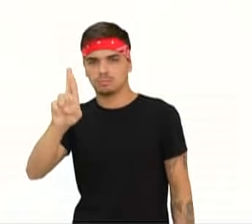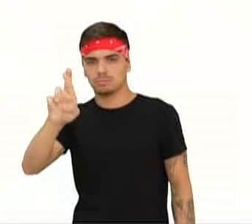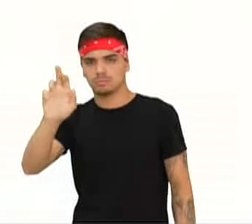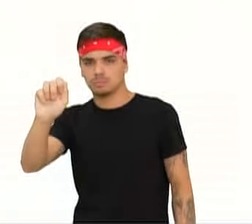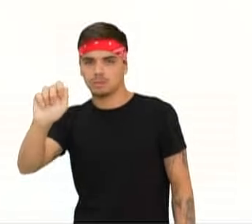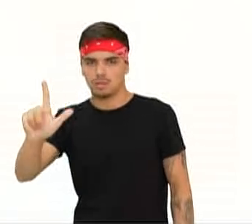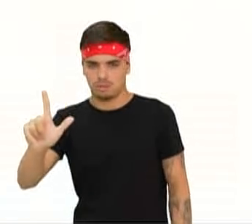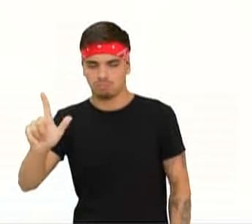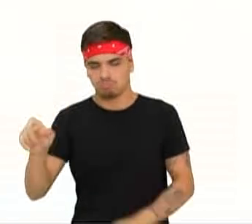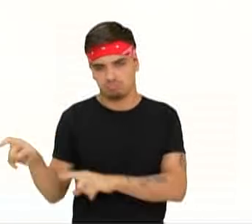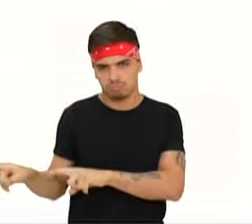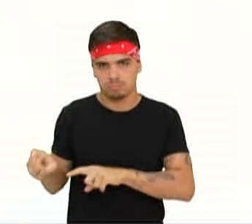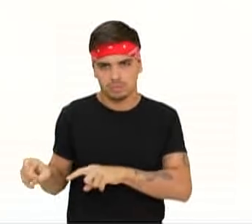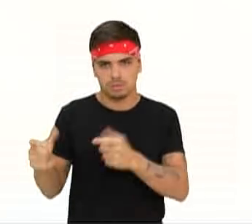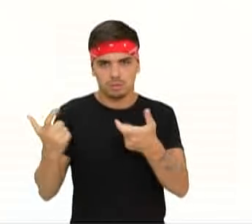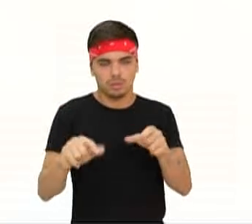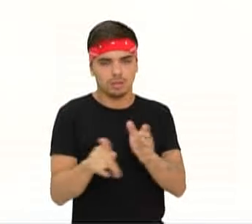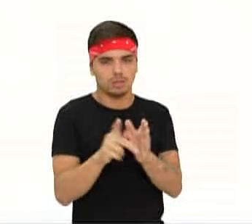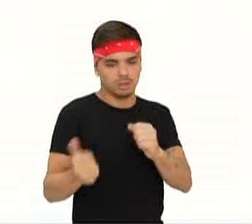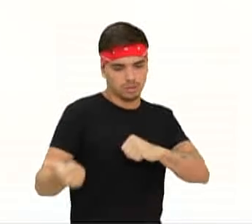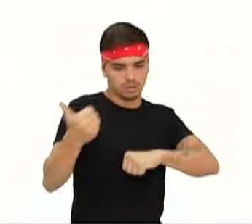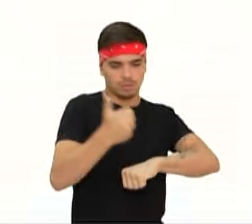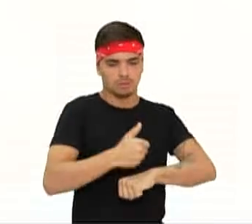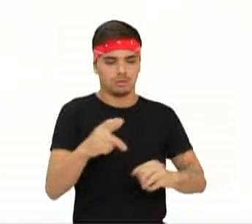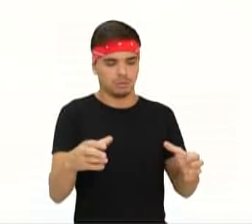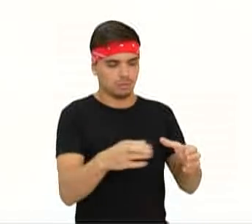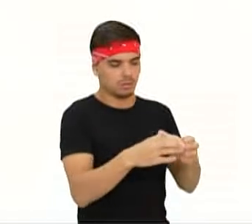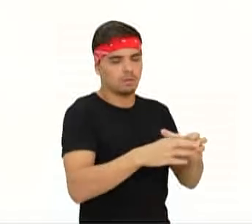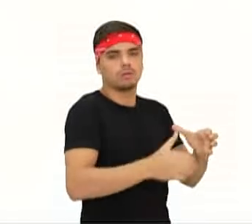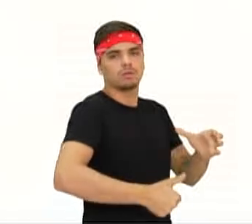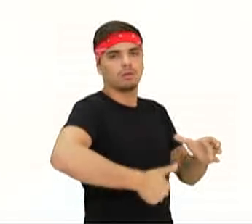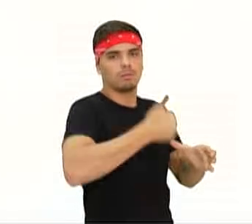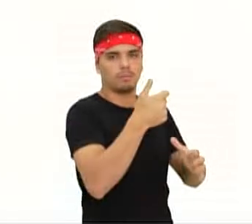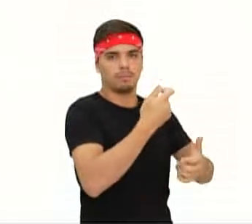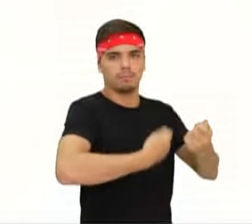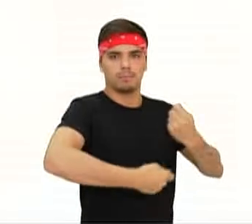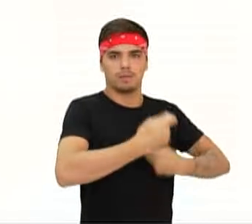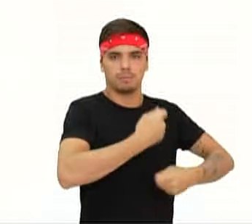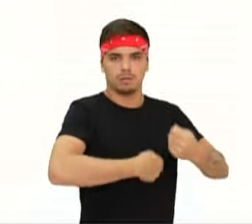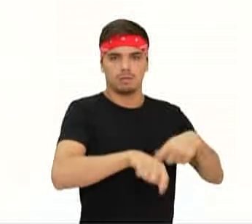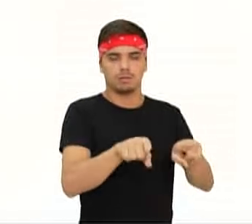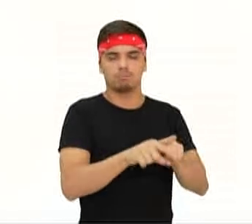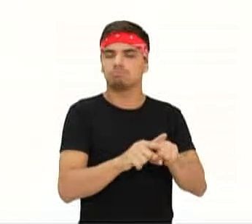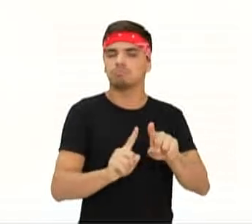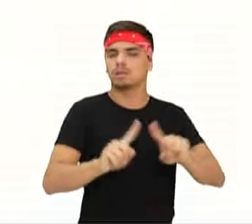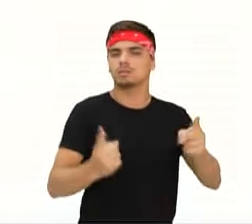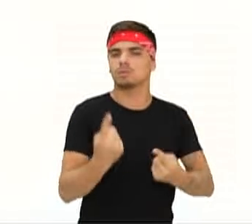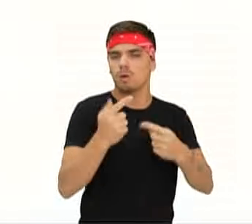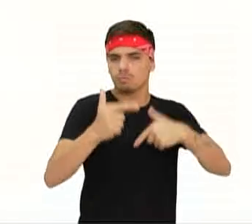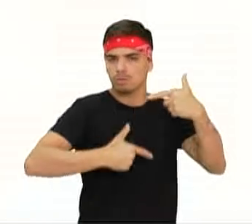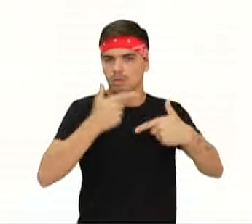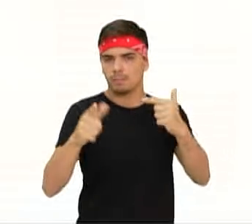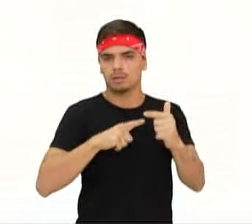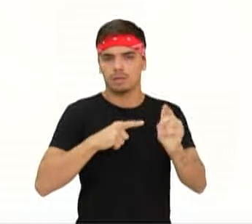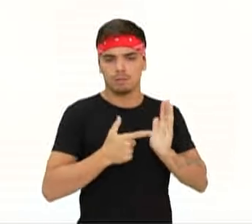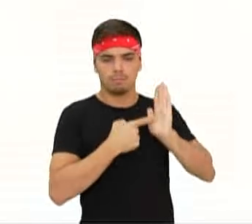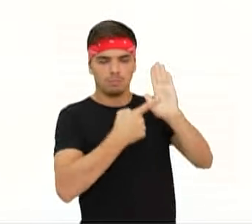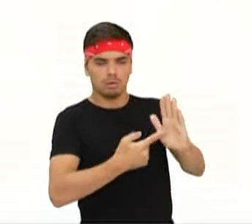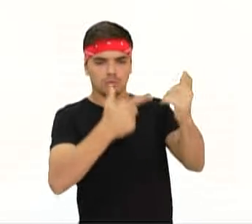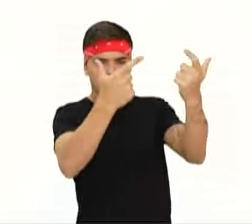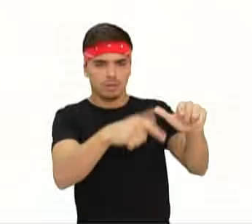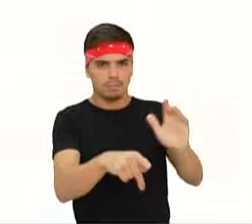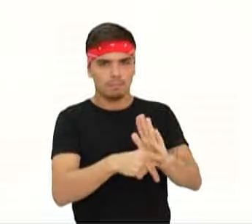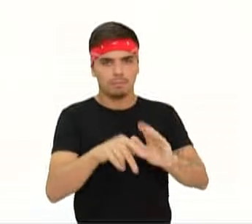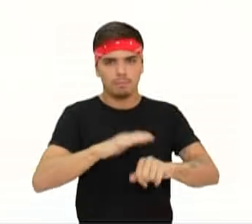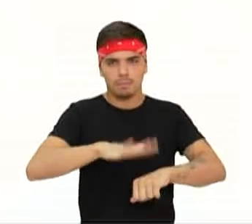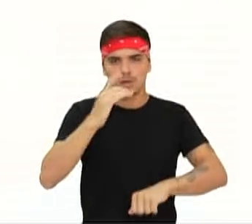em áreas que se encontram ocupadas pelo setor primário da economia. E quais são as atividades que se destacam nesse